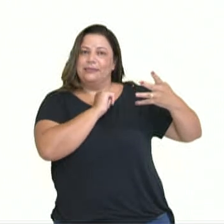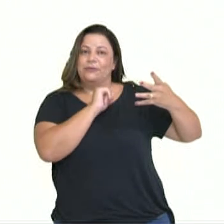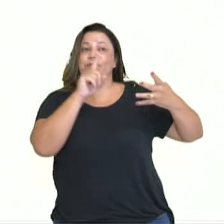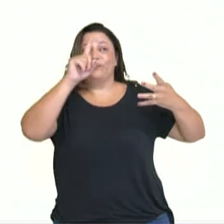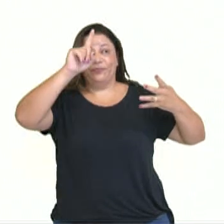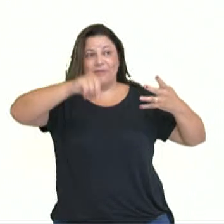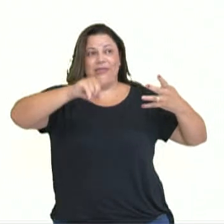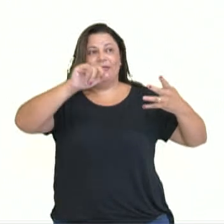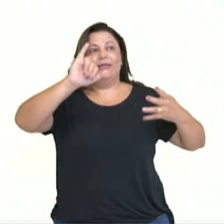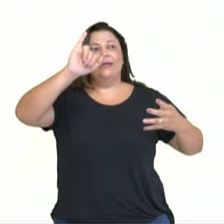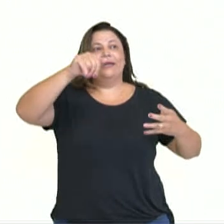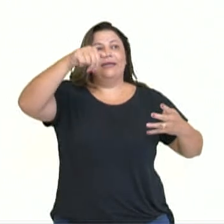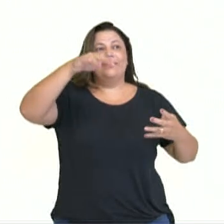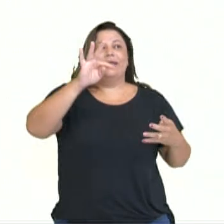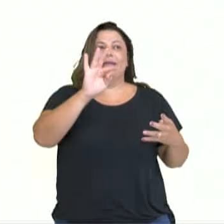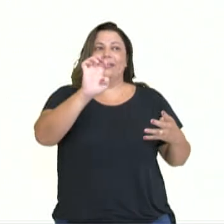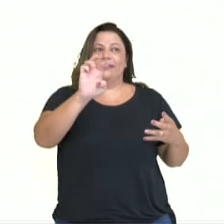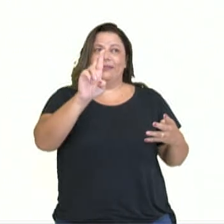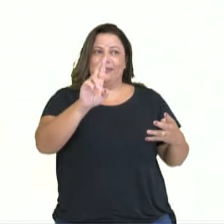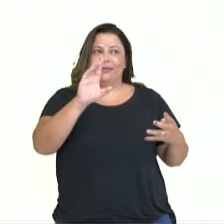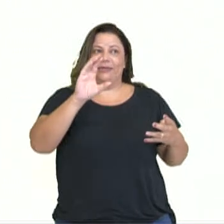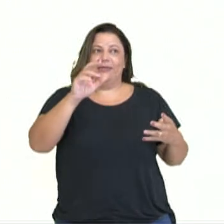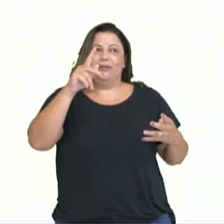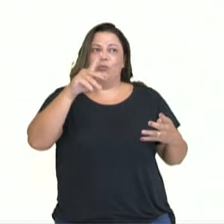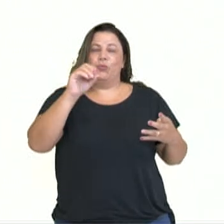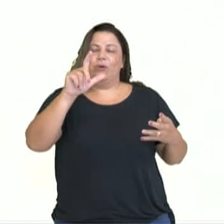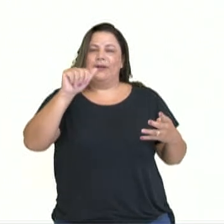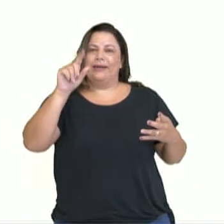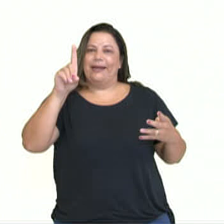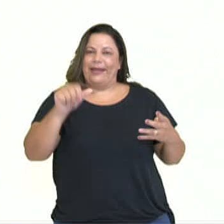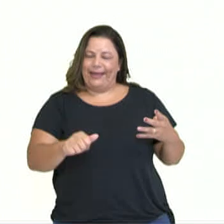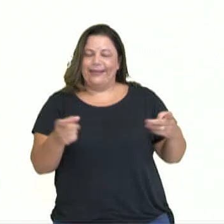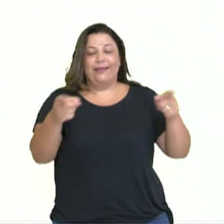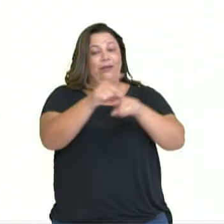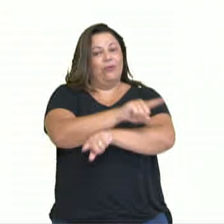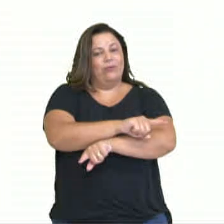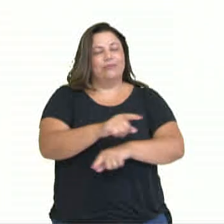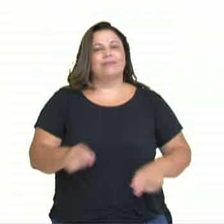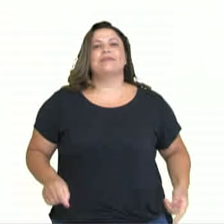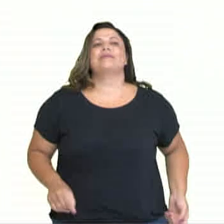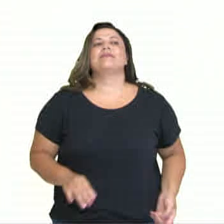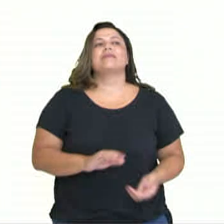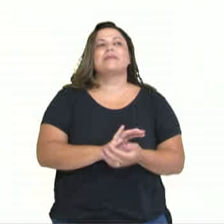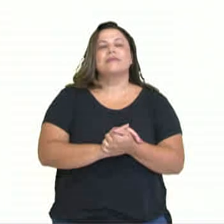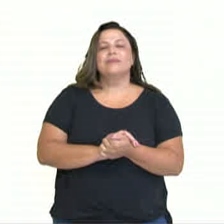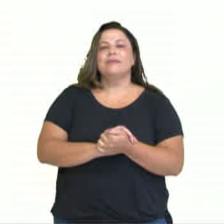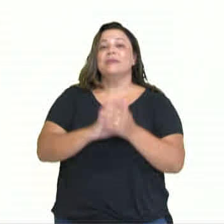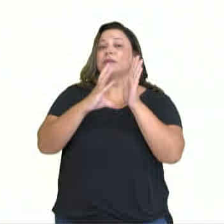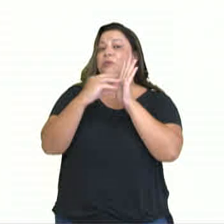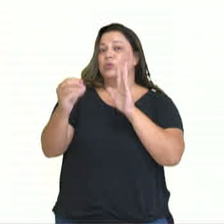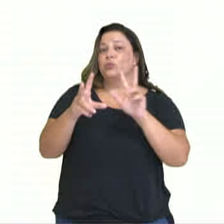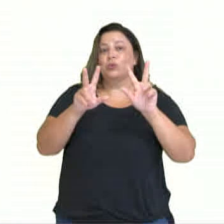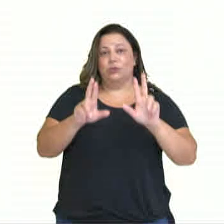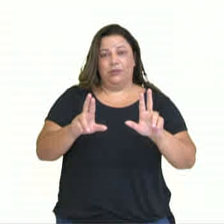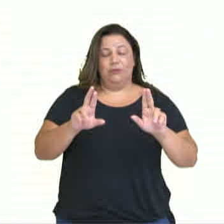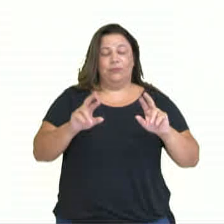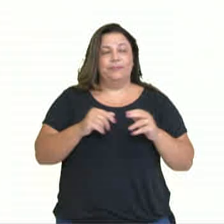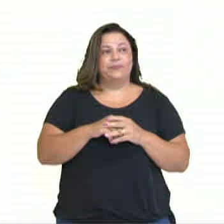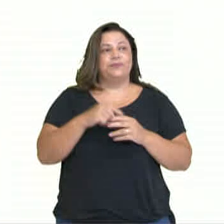rimas interpoladas, né, ou opostas. Vamos adiante, mais um modelinho de rima. Tá? Aqui nós temos